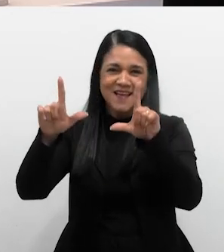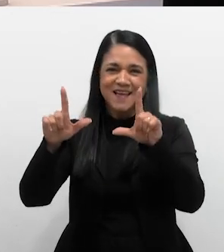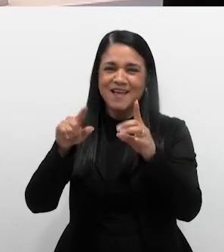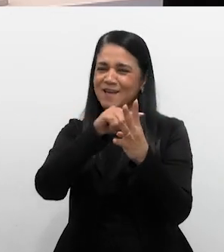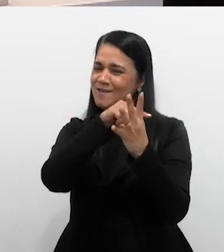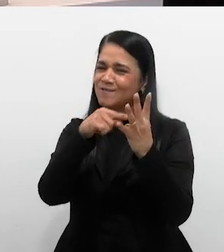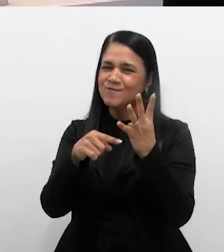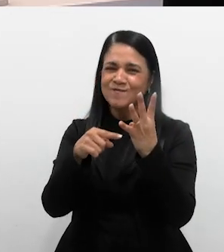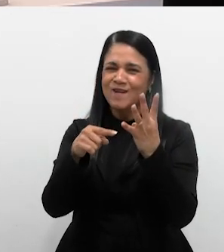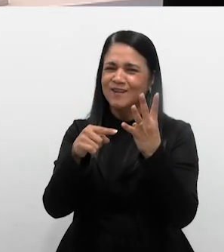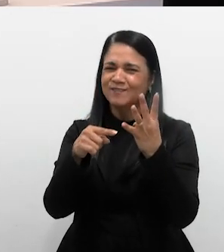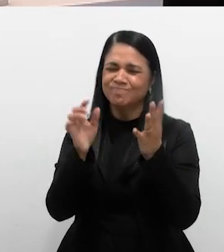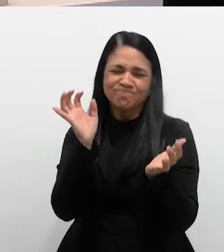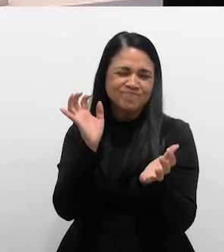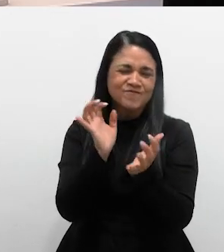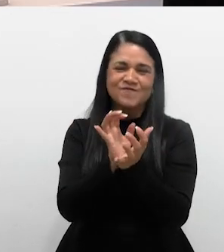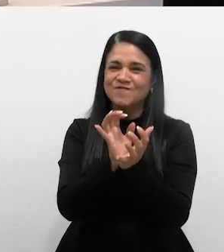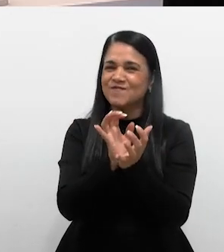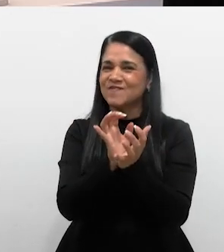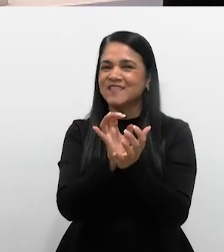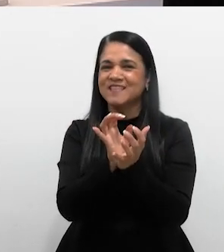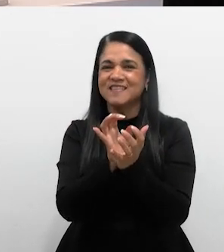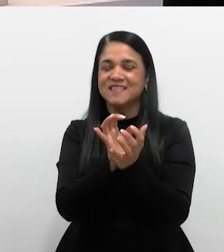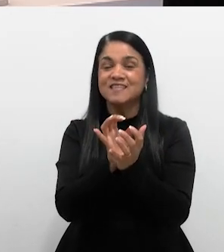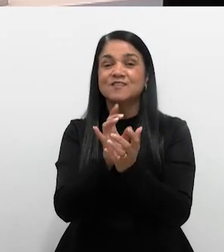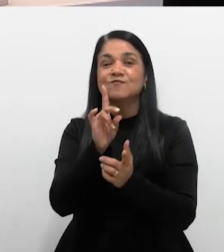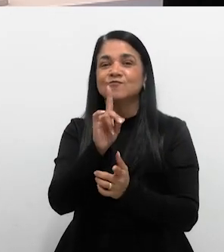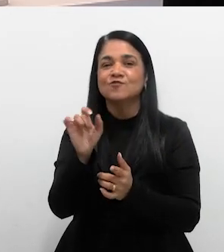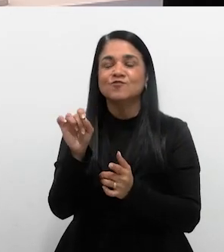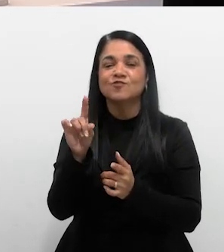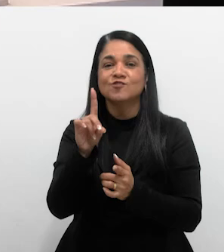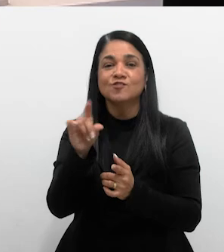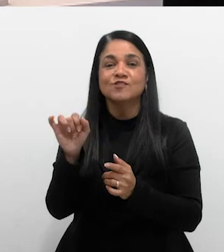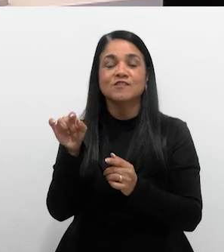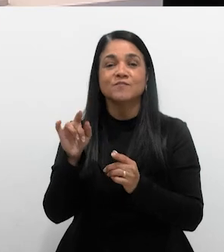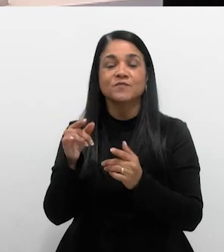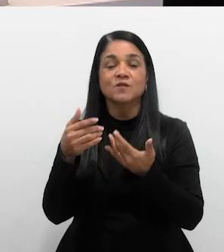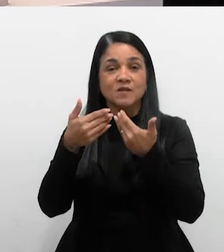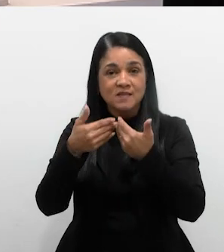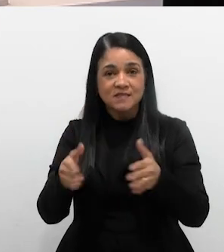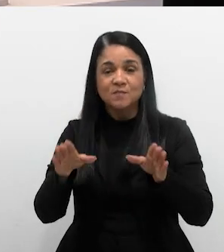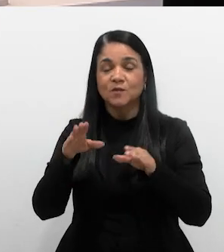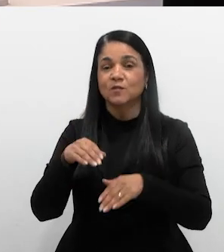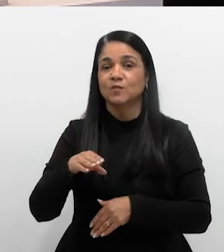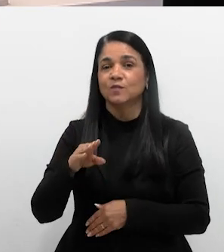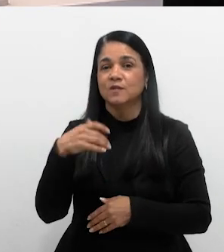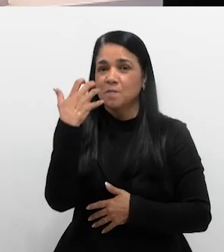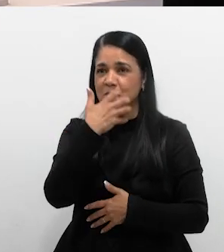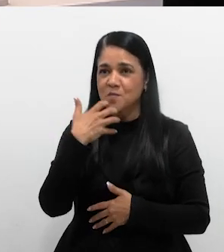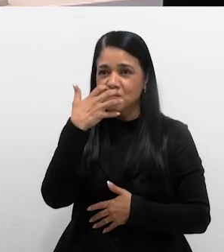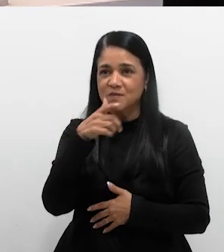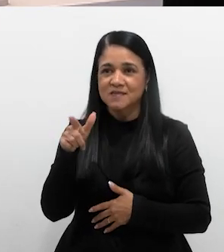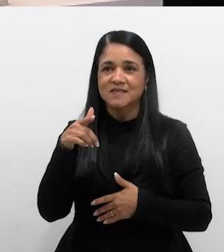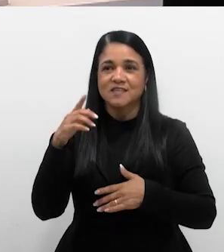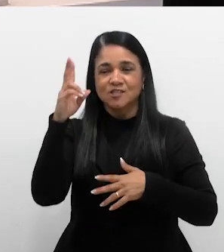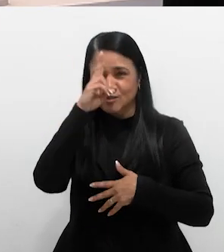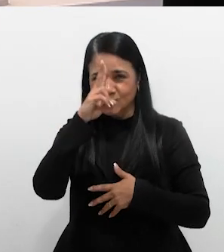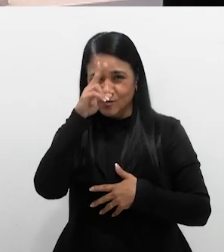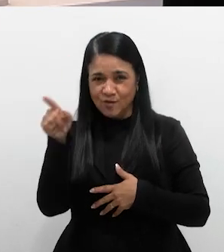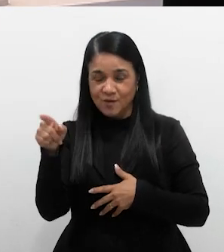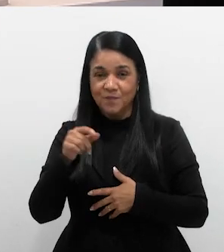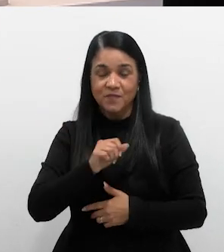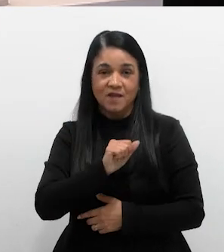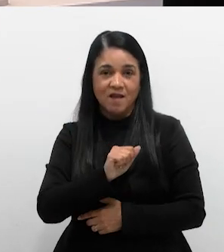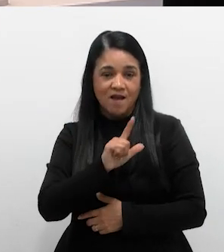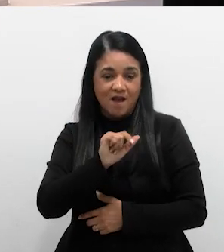E aí é a intrépida trupe. Aí é a galera toda reunida no dia que a gente fez o lançamento do enredo, né? Daqui para